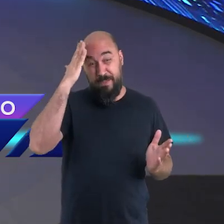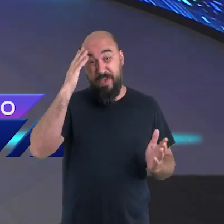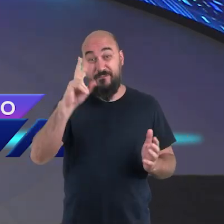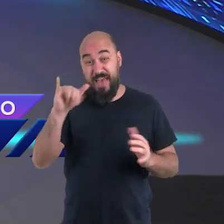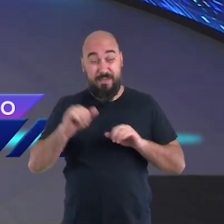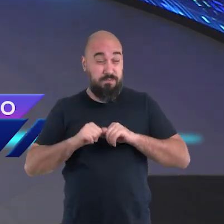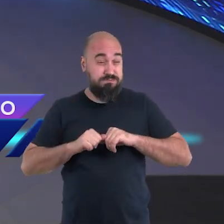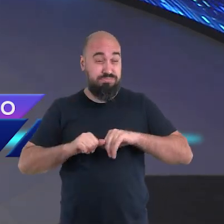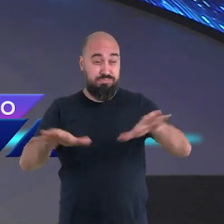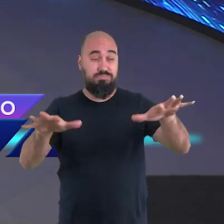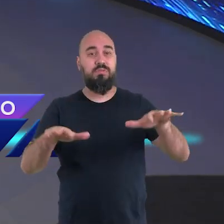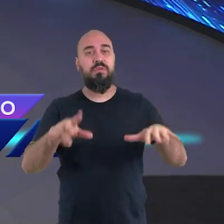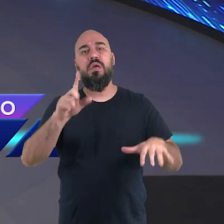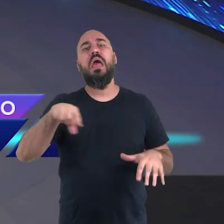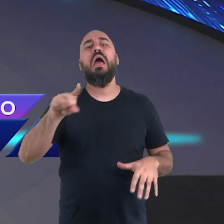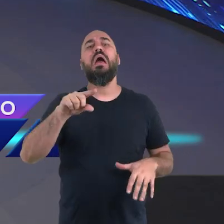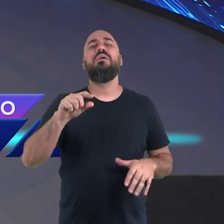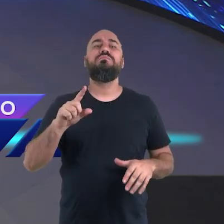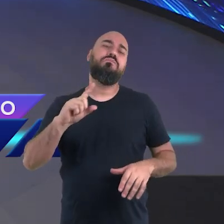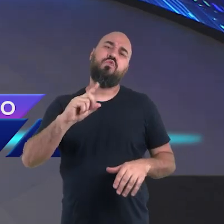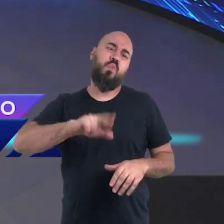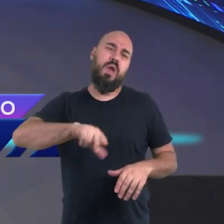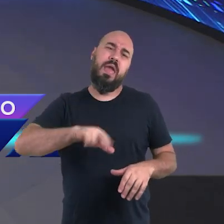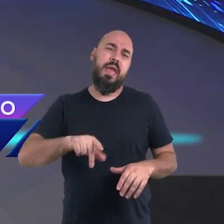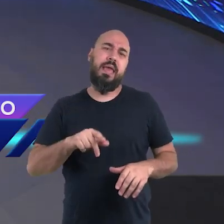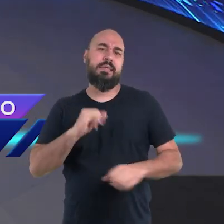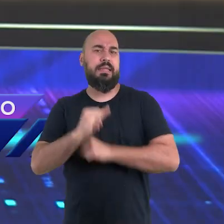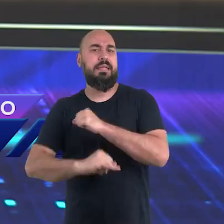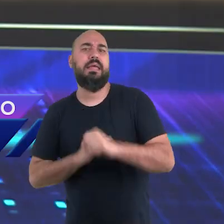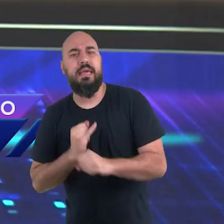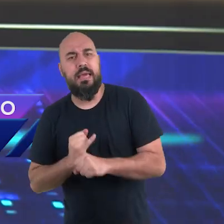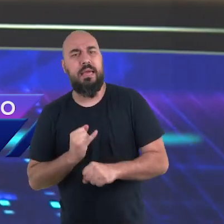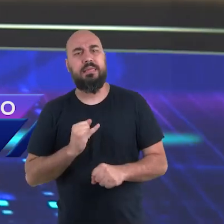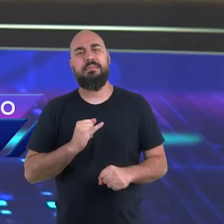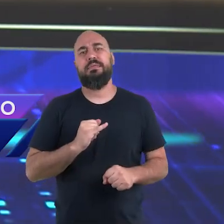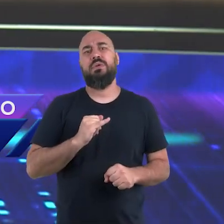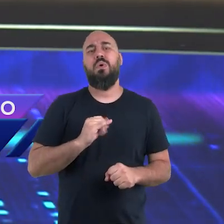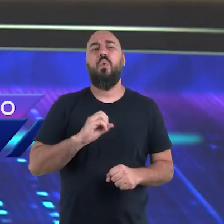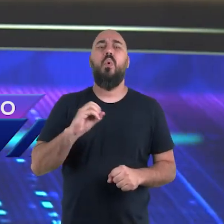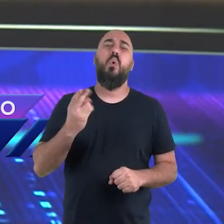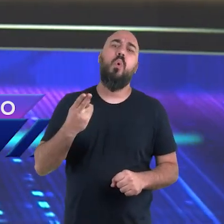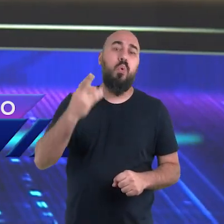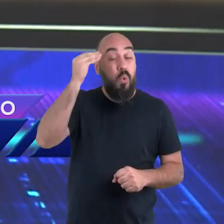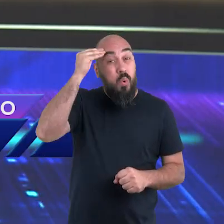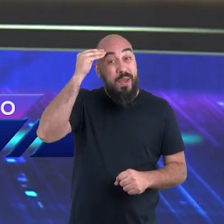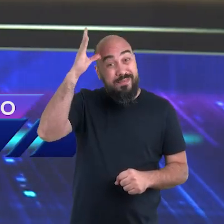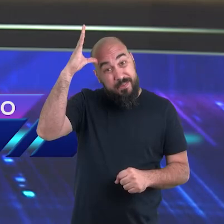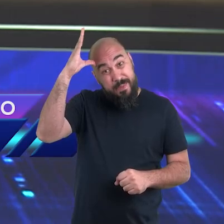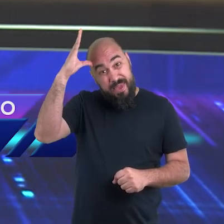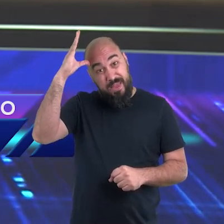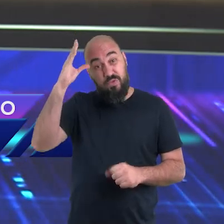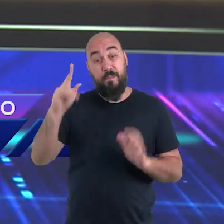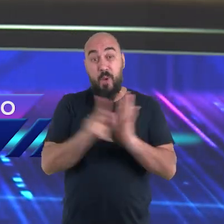de celulares, de internet, de redes sociais, ou do conhecimento que está tão fácil para as pessoas pelo Google. Não, não é